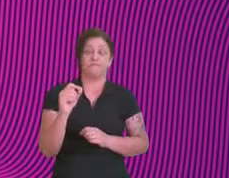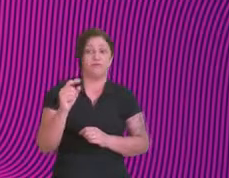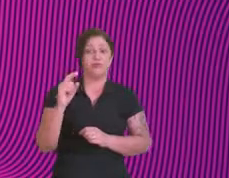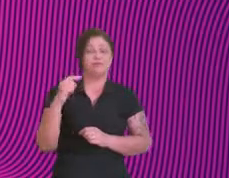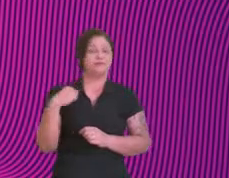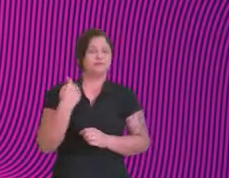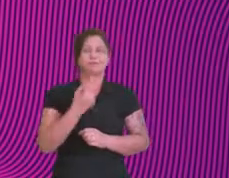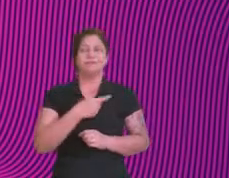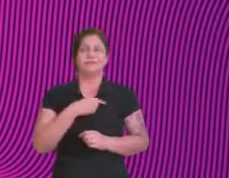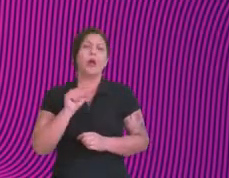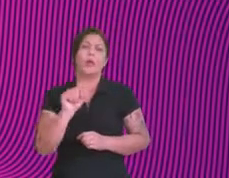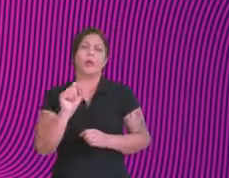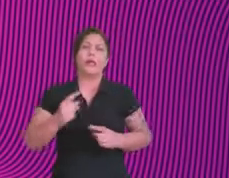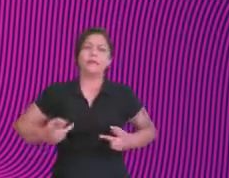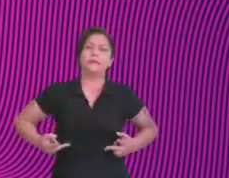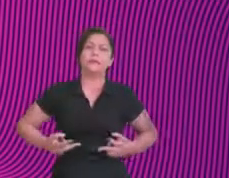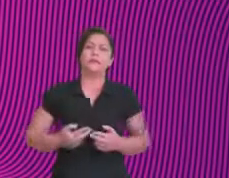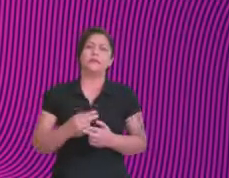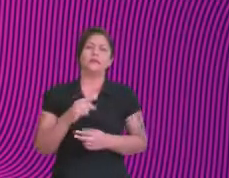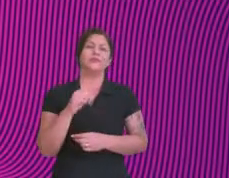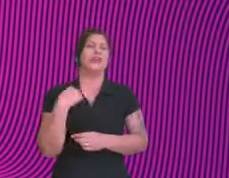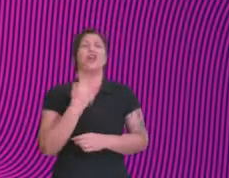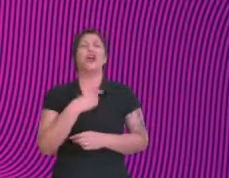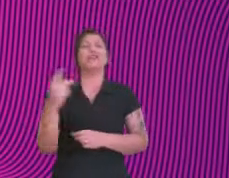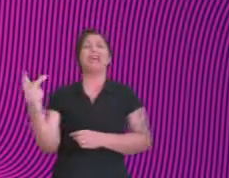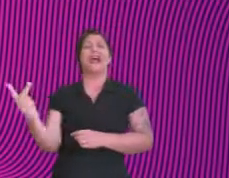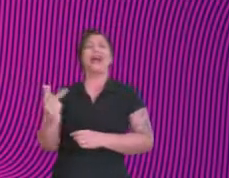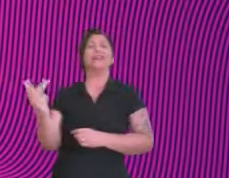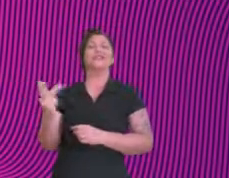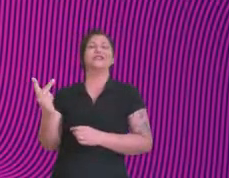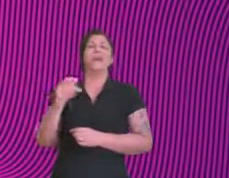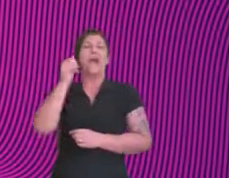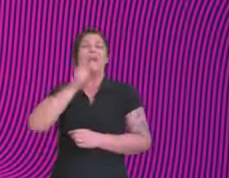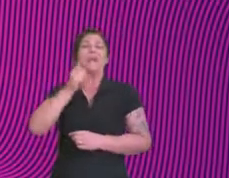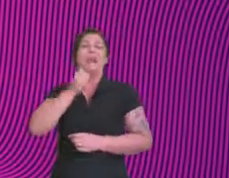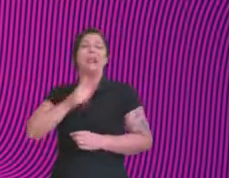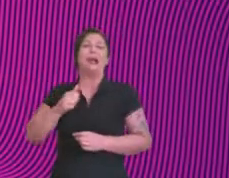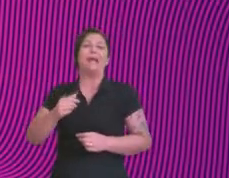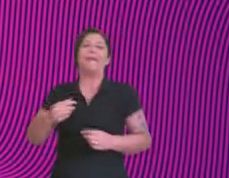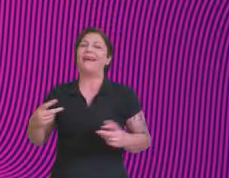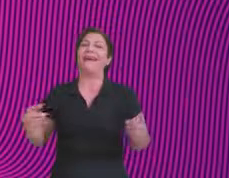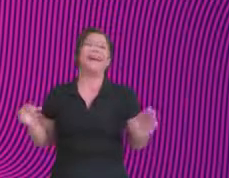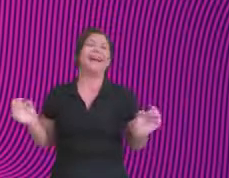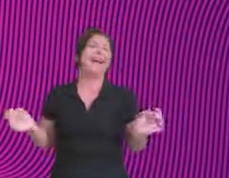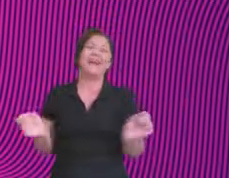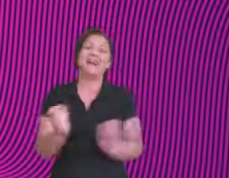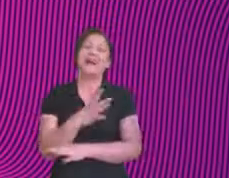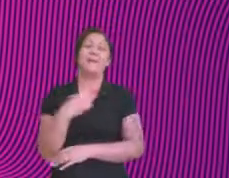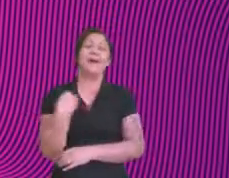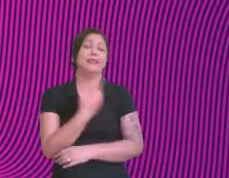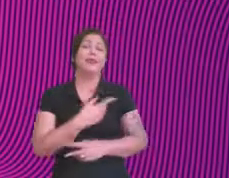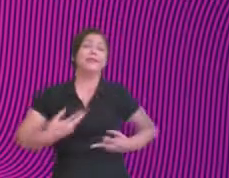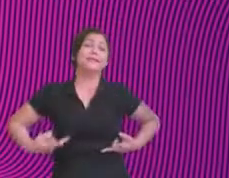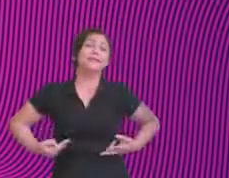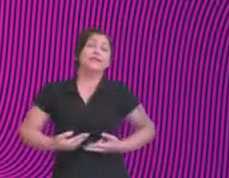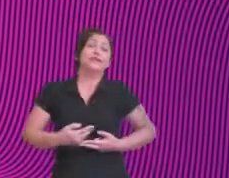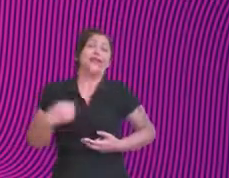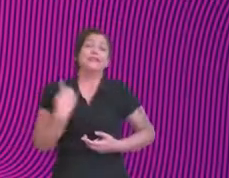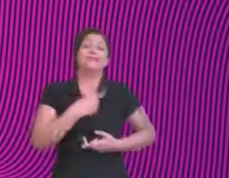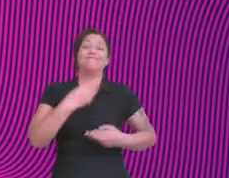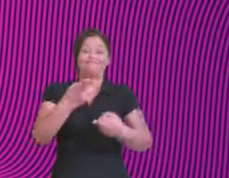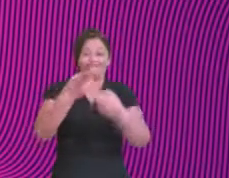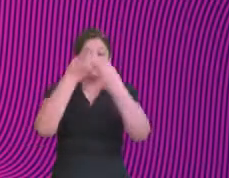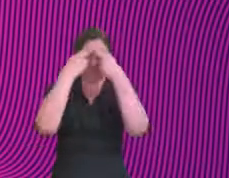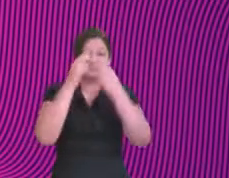e a Daniela vão acabar com as nossas cirurgias. A gente não vai mais operar. A gente vai ficar, acho que talvez pelo trauma e não